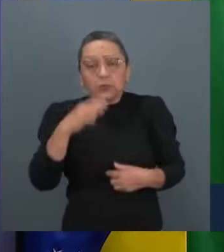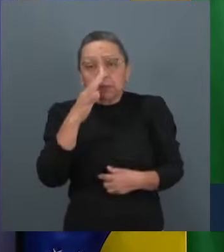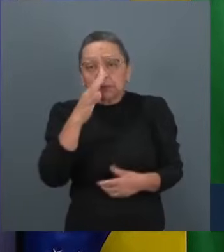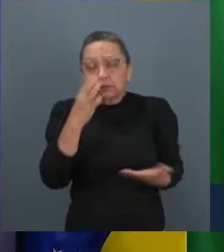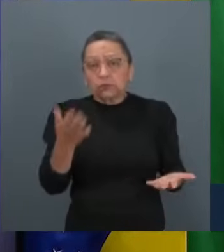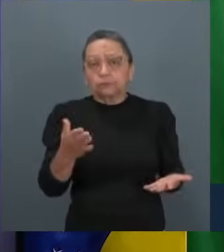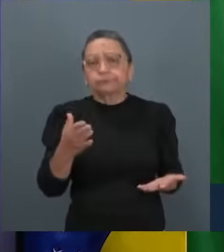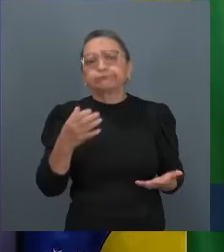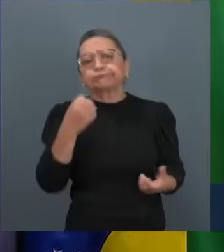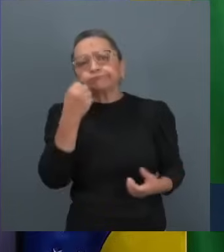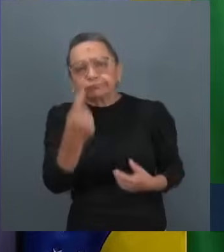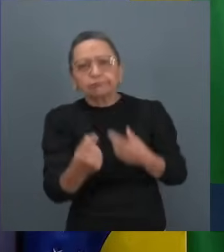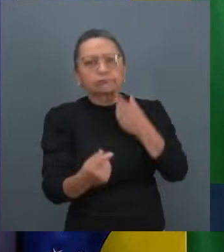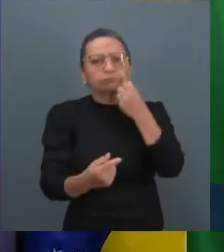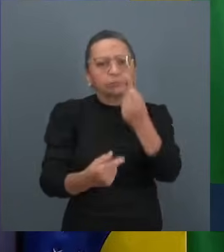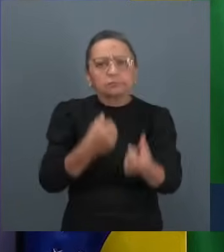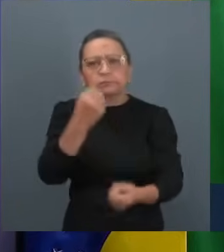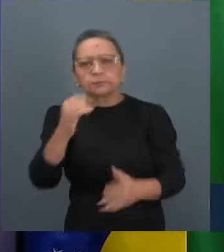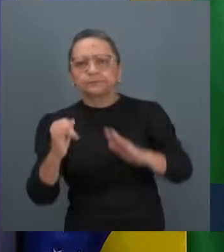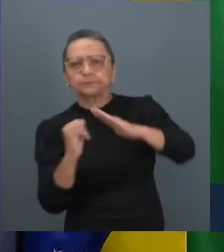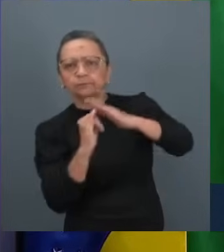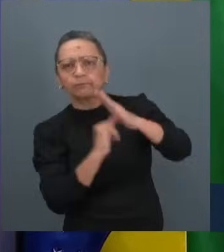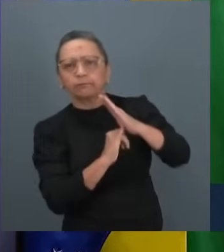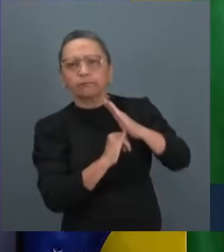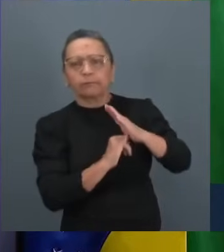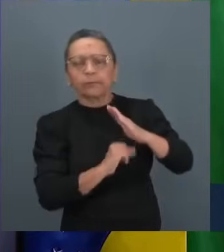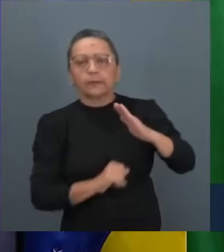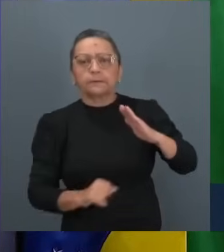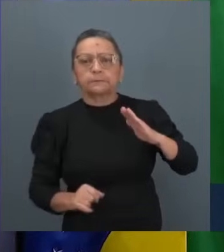de algumas instituições,